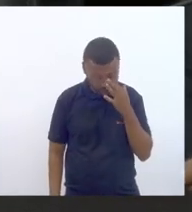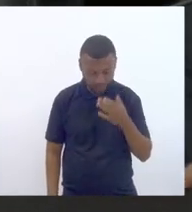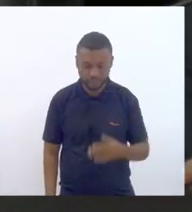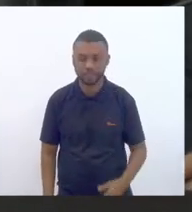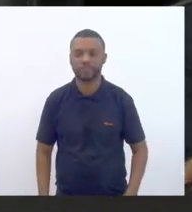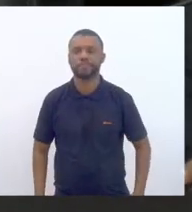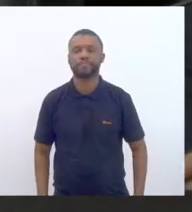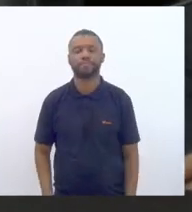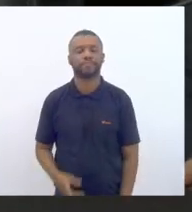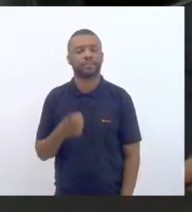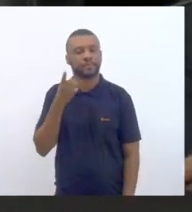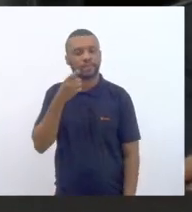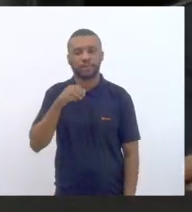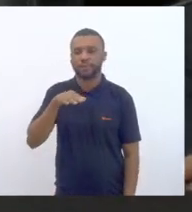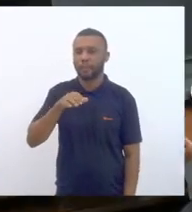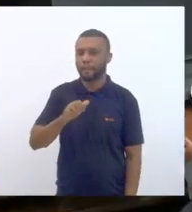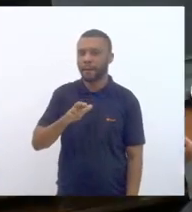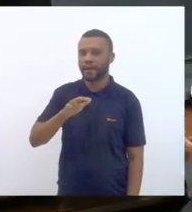Márcio Gualberto.